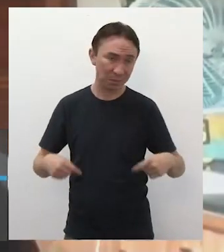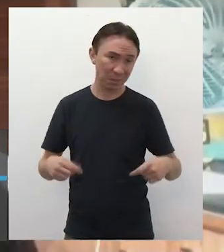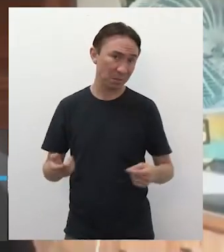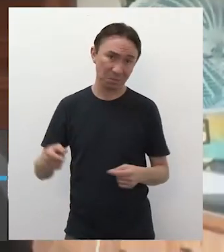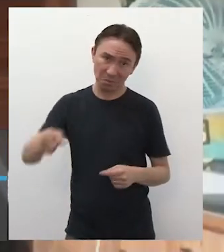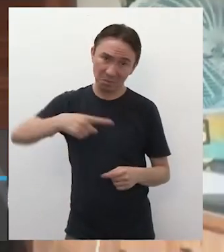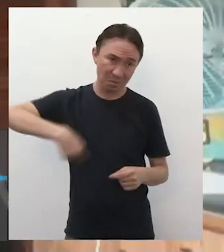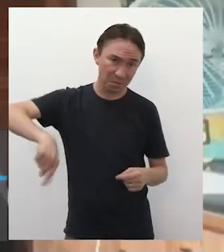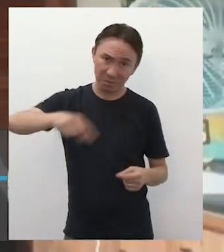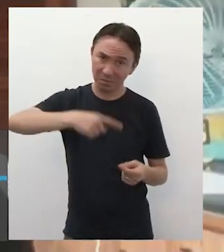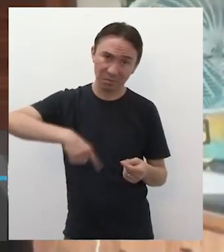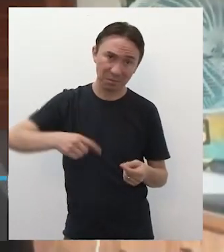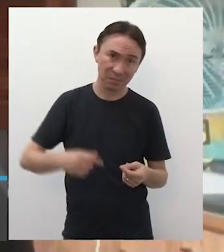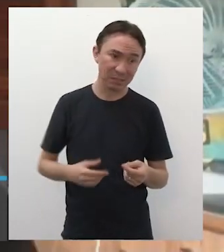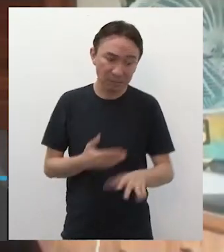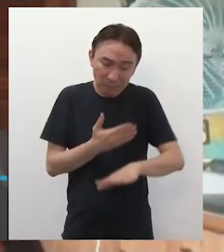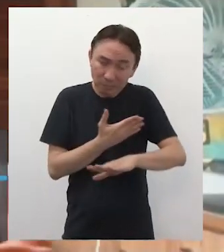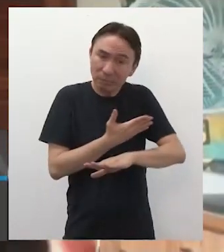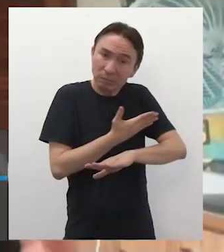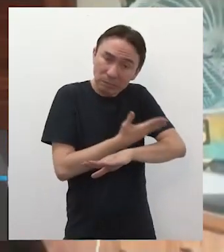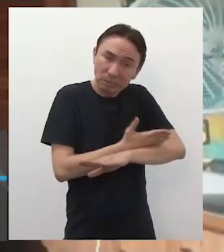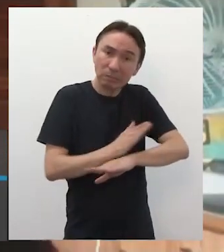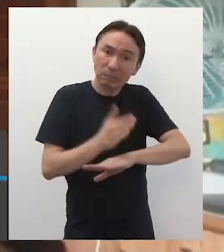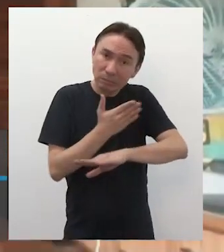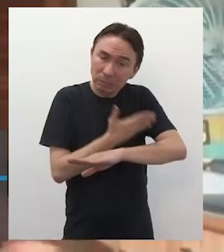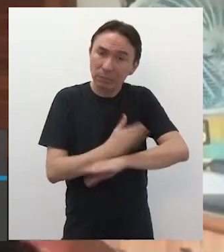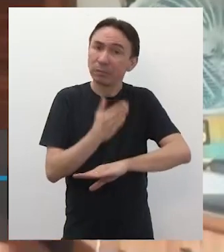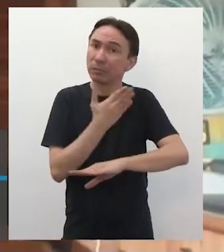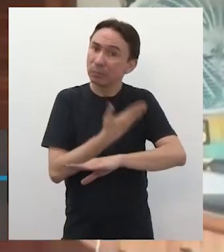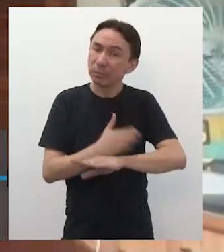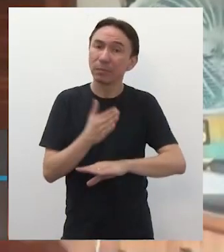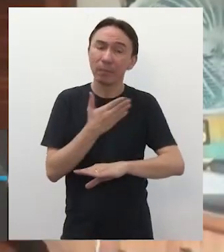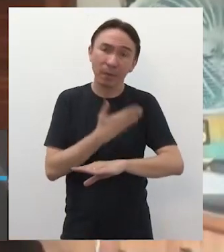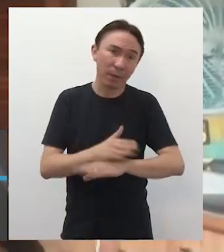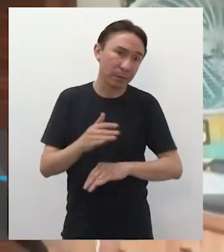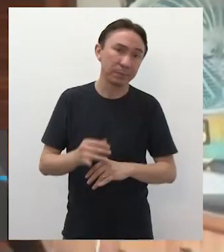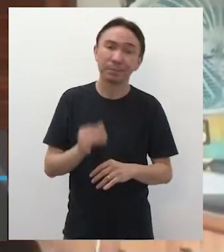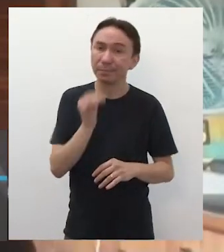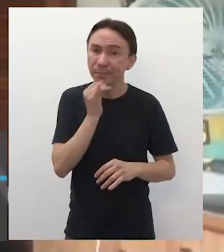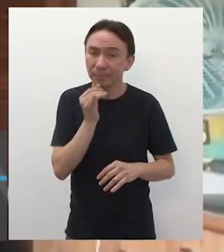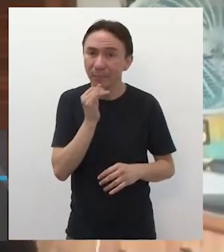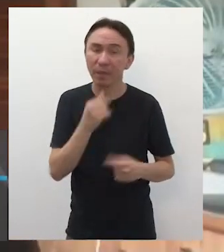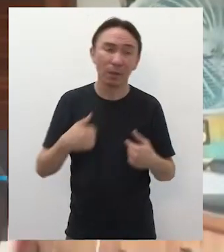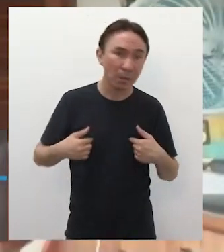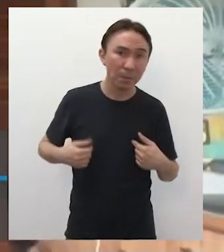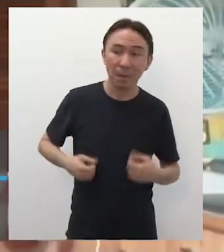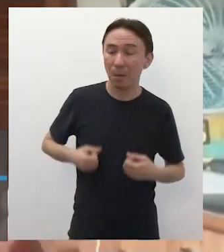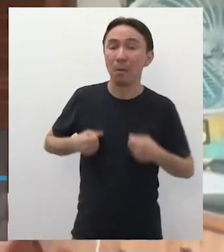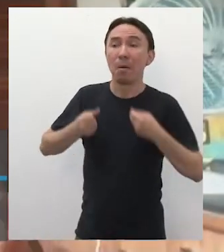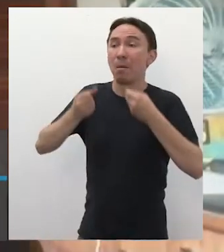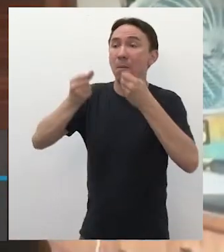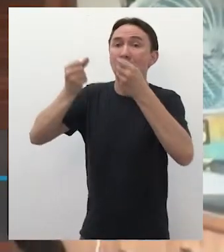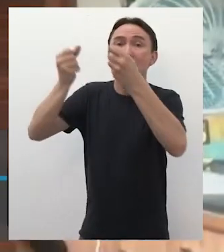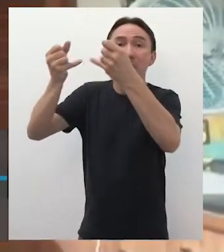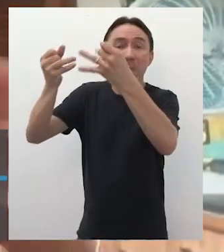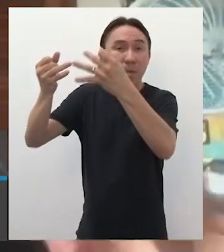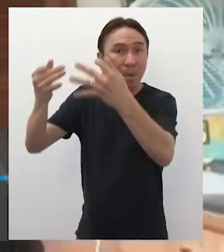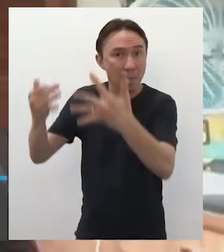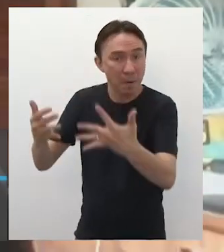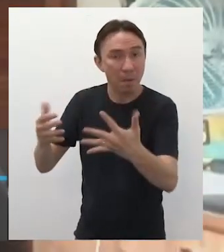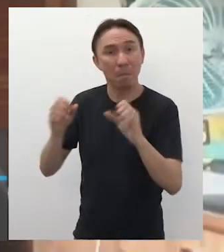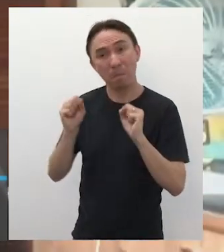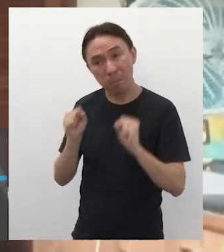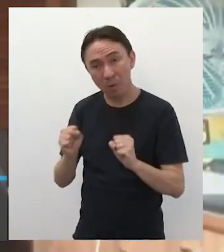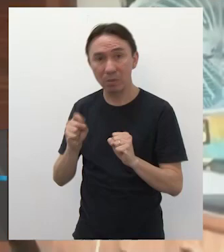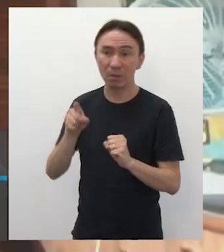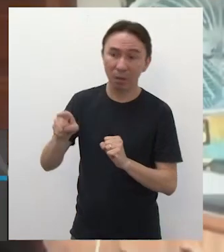agora. Sabendo que existem impactos diferentes, né, dessas formas de se expressar, então, e o que é positivo e o que